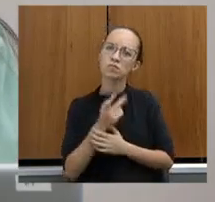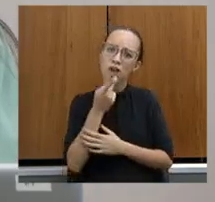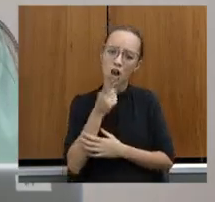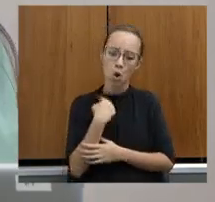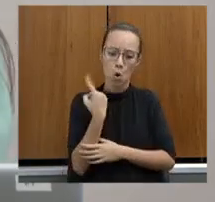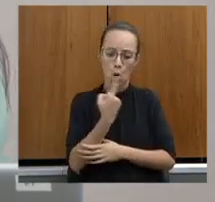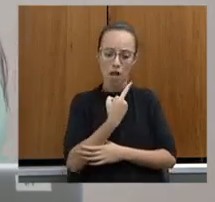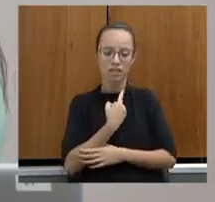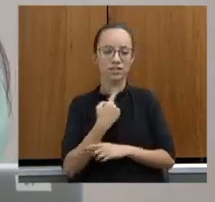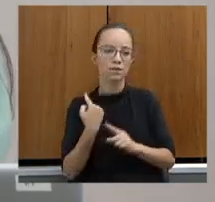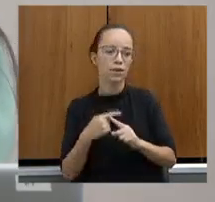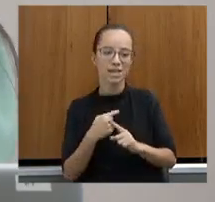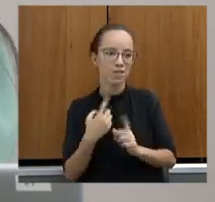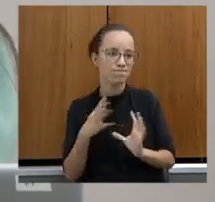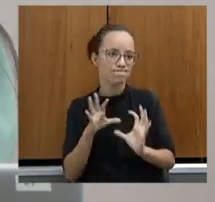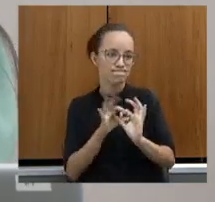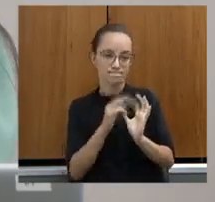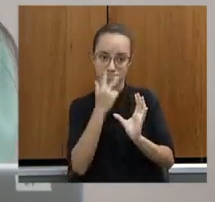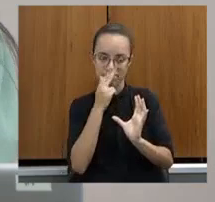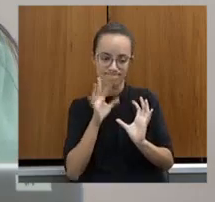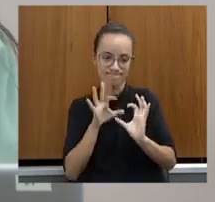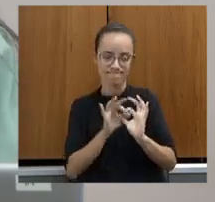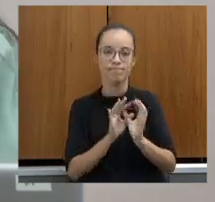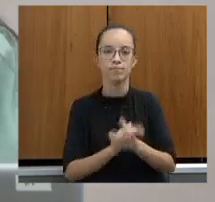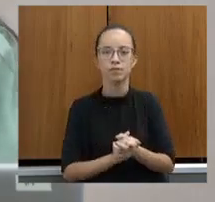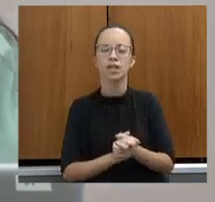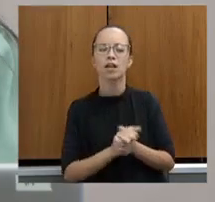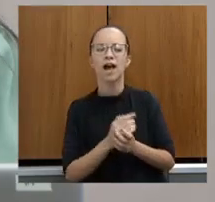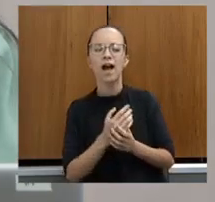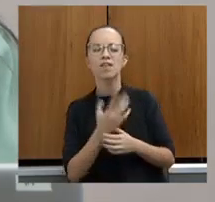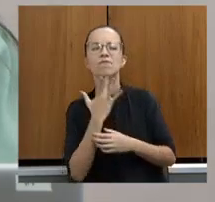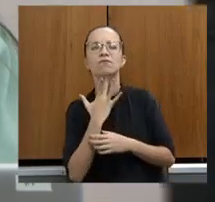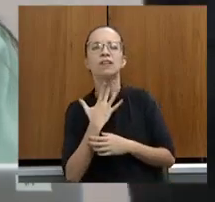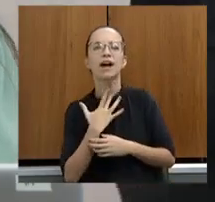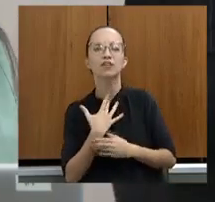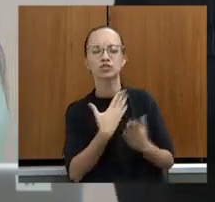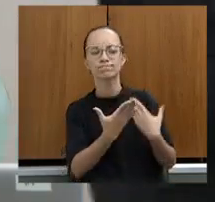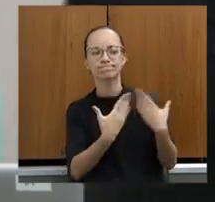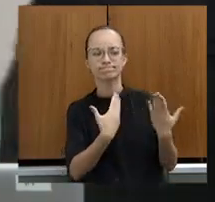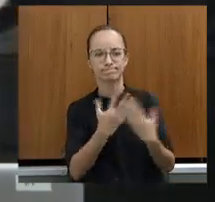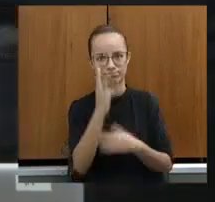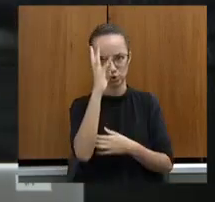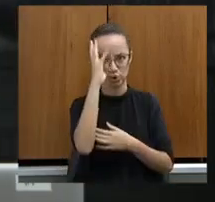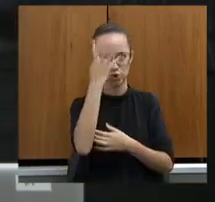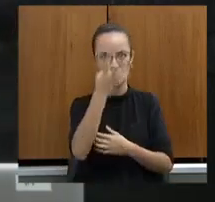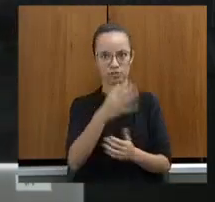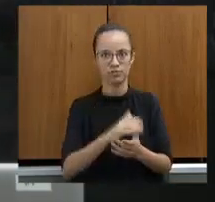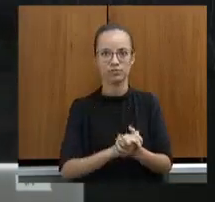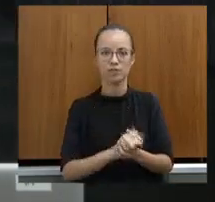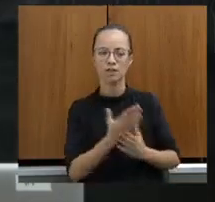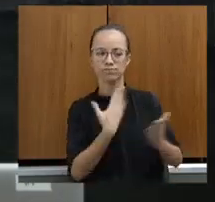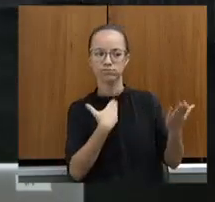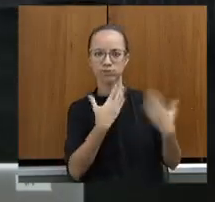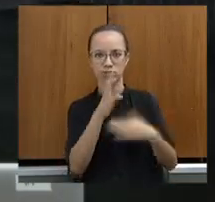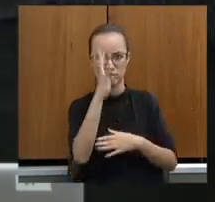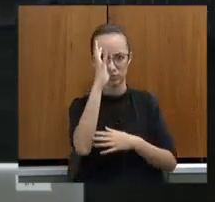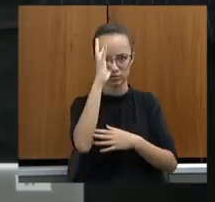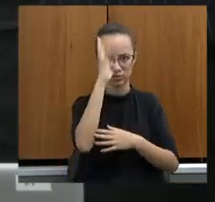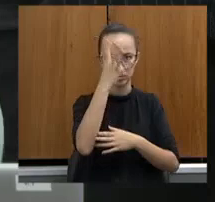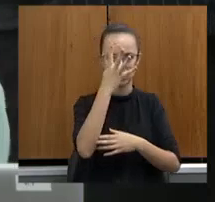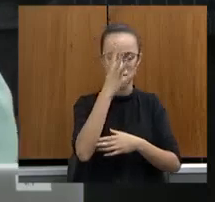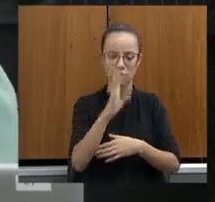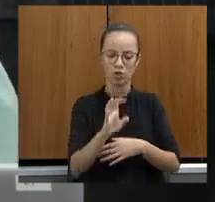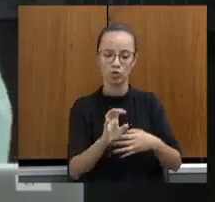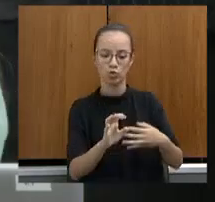porque eu me sinto muito governo a nossa vontade de diálogo a vontade de diálogo do executivo com